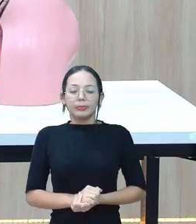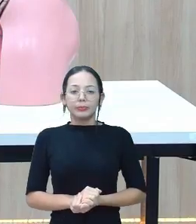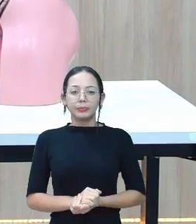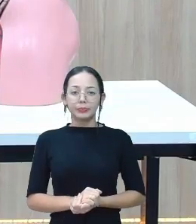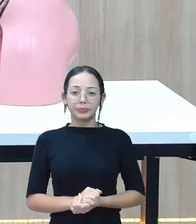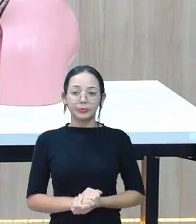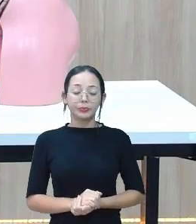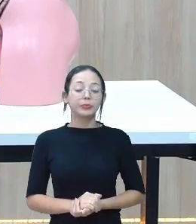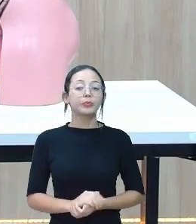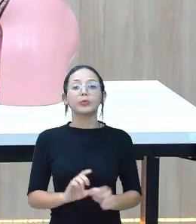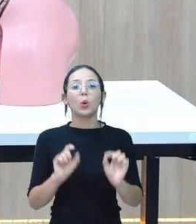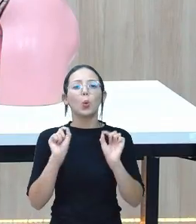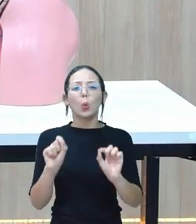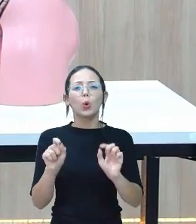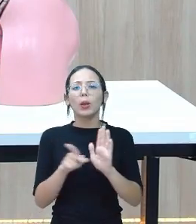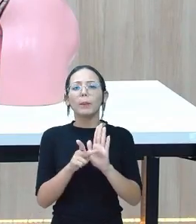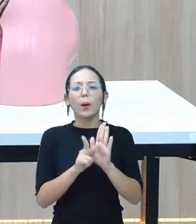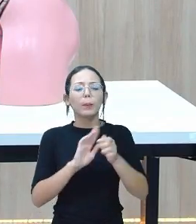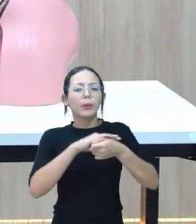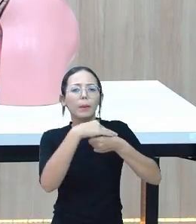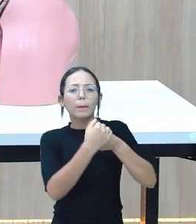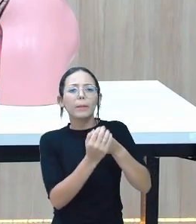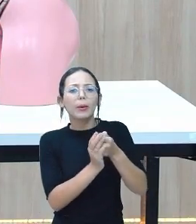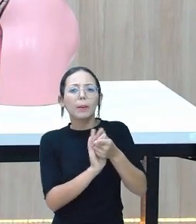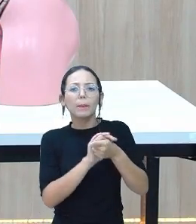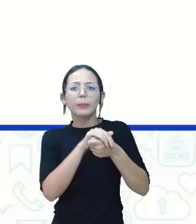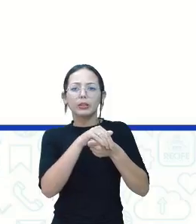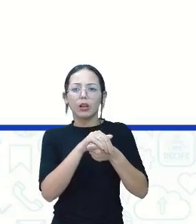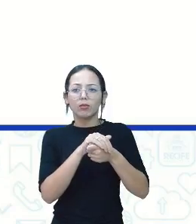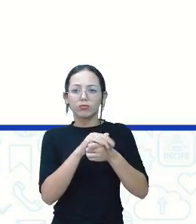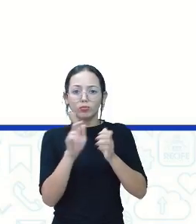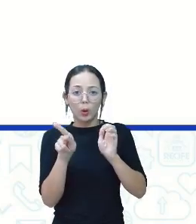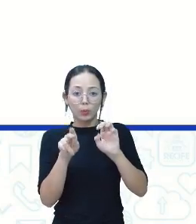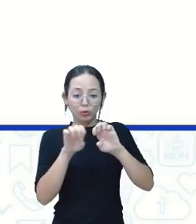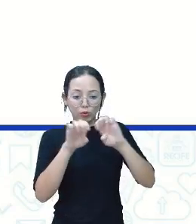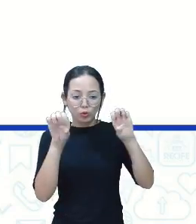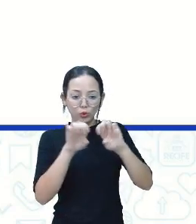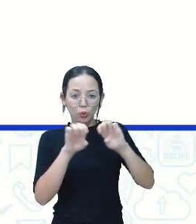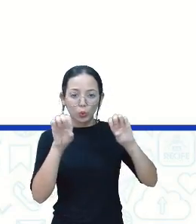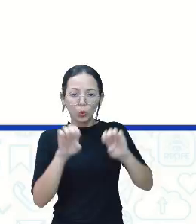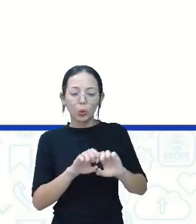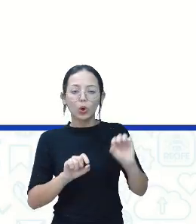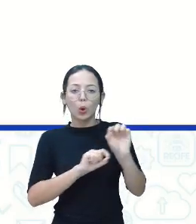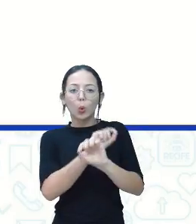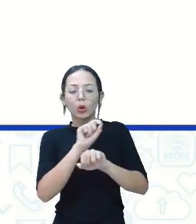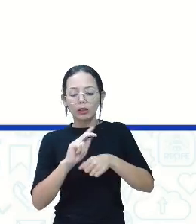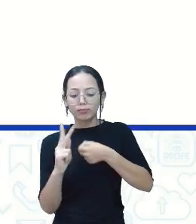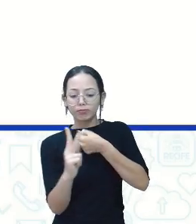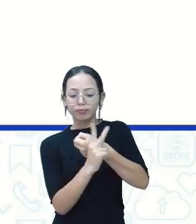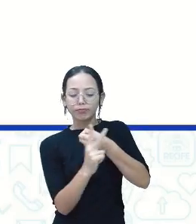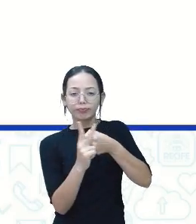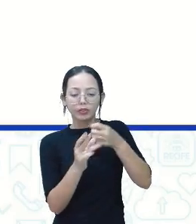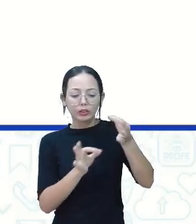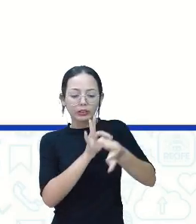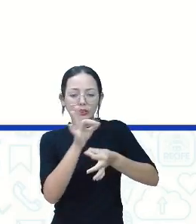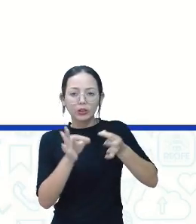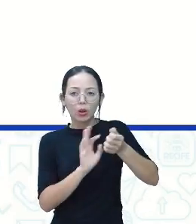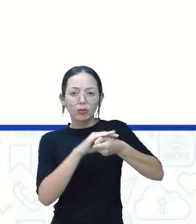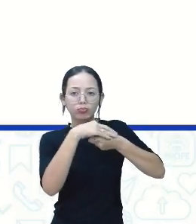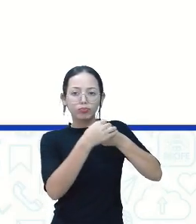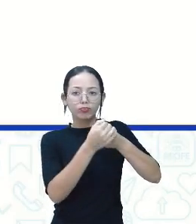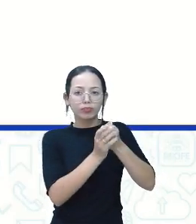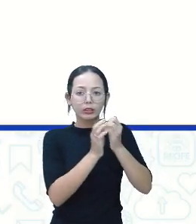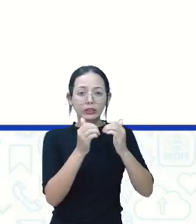E o que faz a membrana plasmática? É uma estrutura que delimita a célula, separando